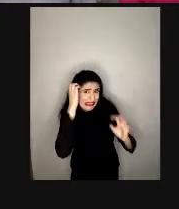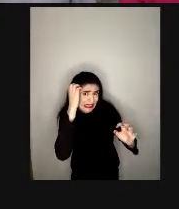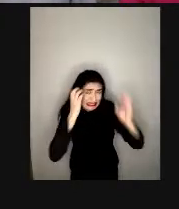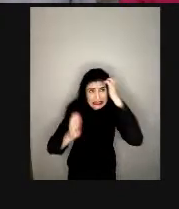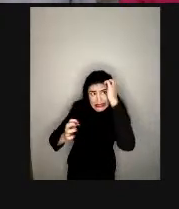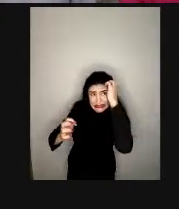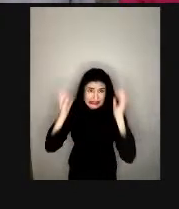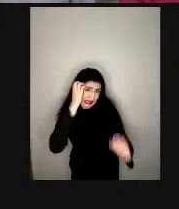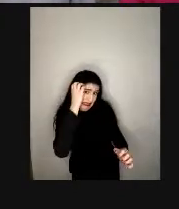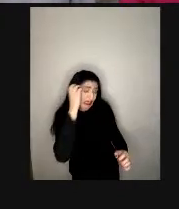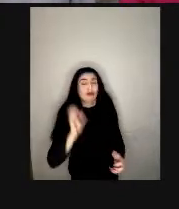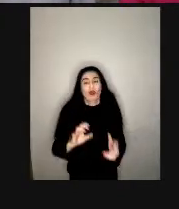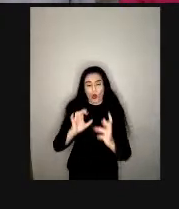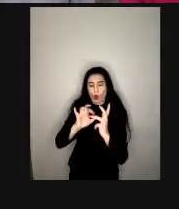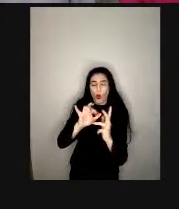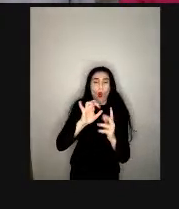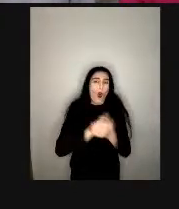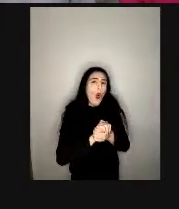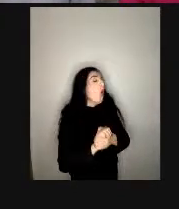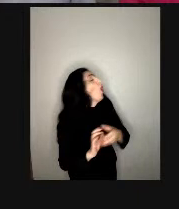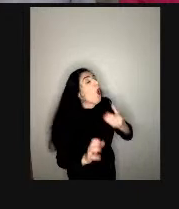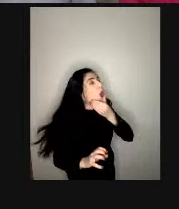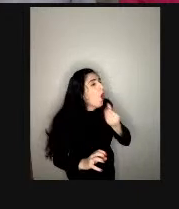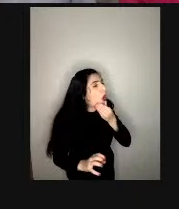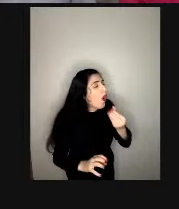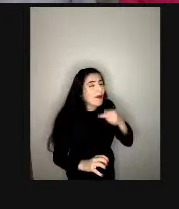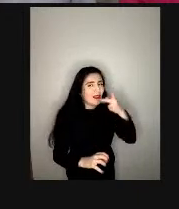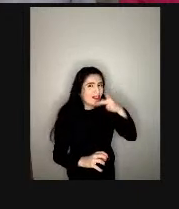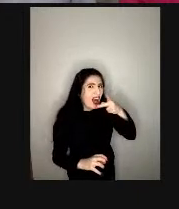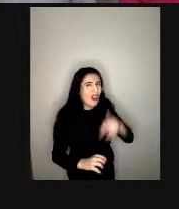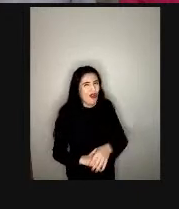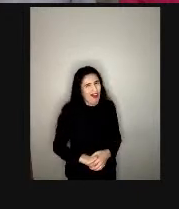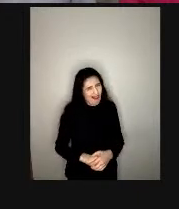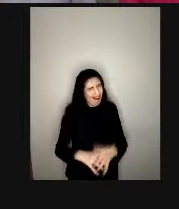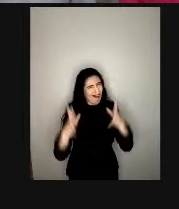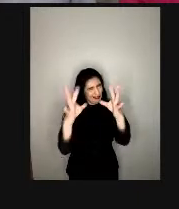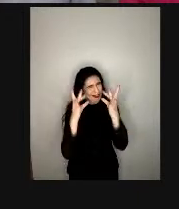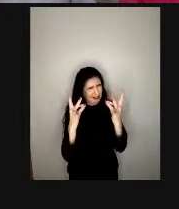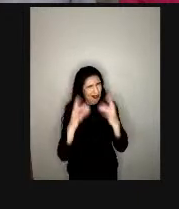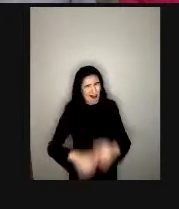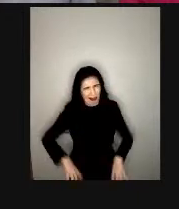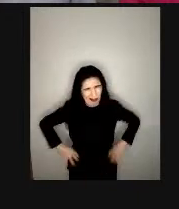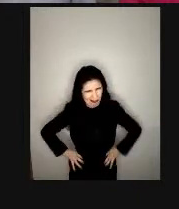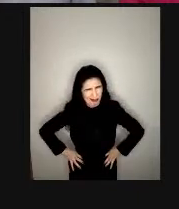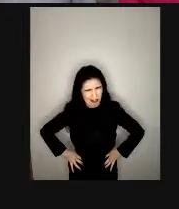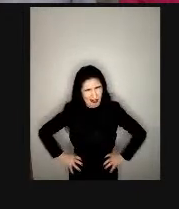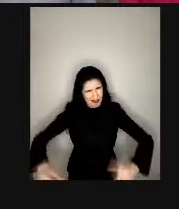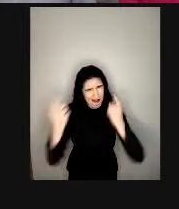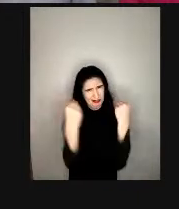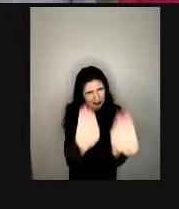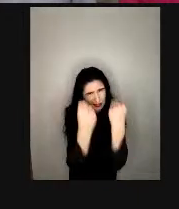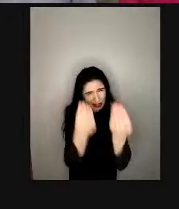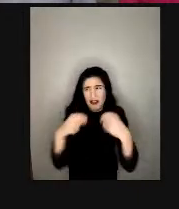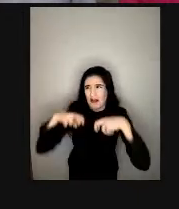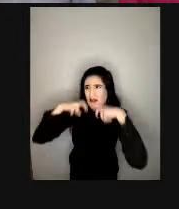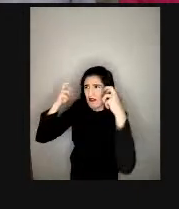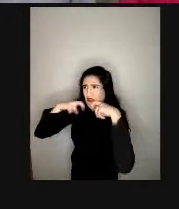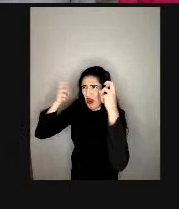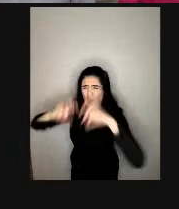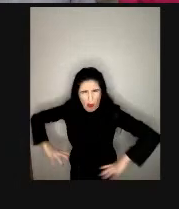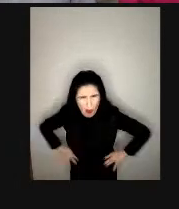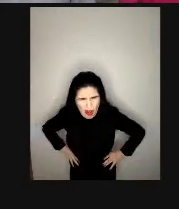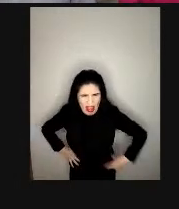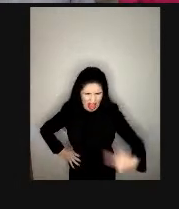ela fez aquilo só para chamar a atenção, para fazer ele passar vergonha, e que ele não ia mais aguentar aquilo, pegou as coisas dele e foi-se